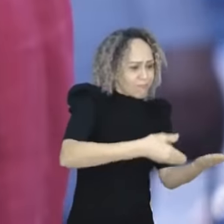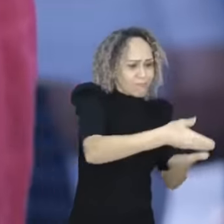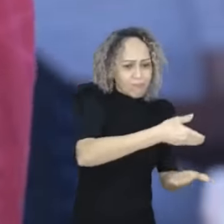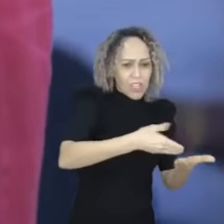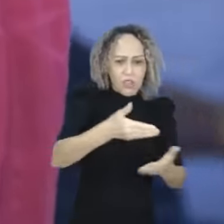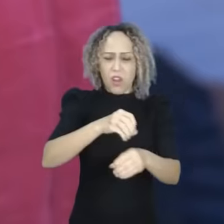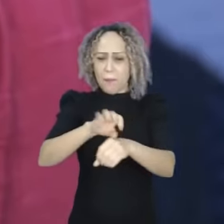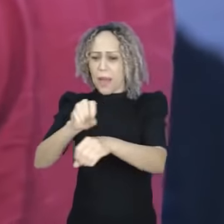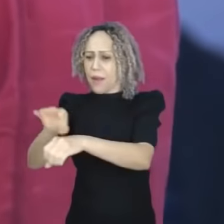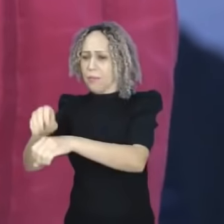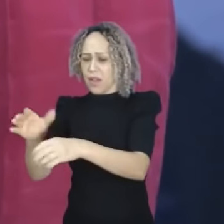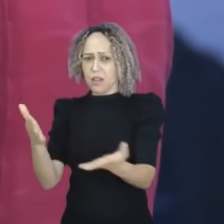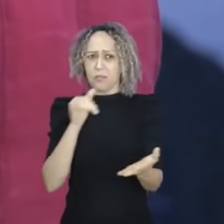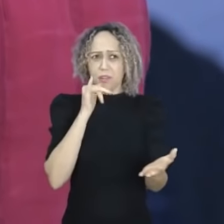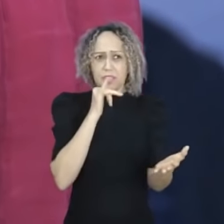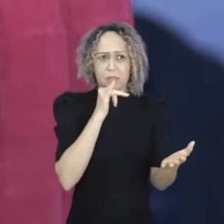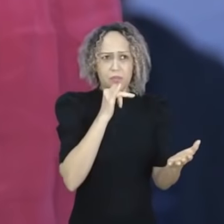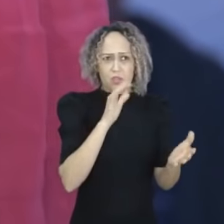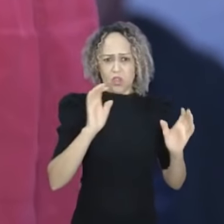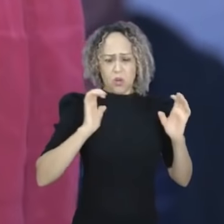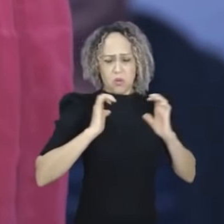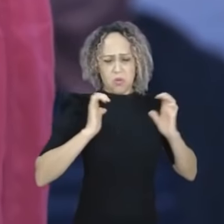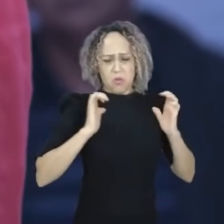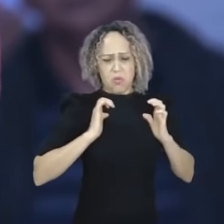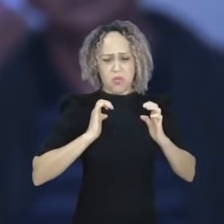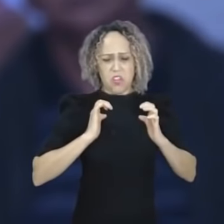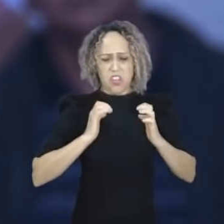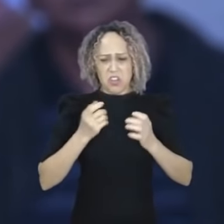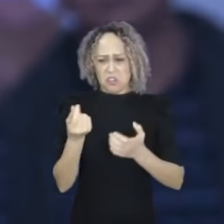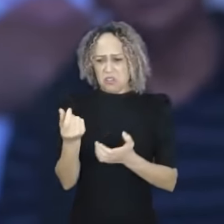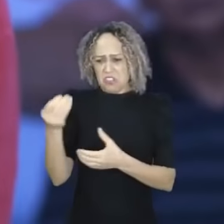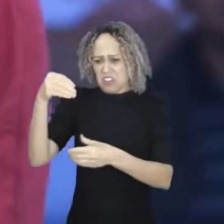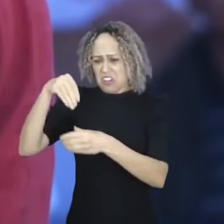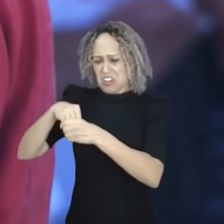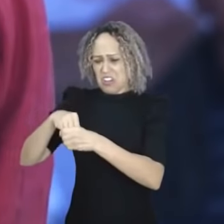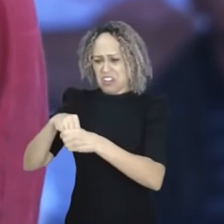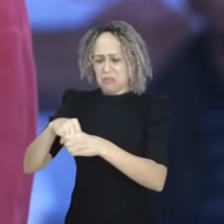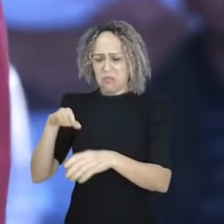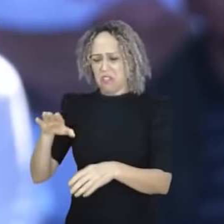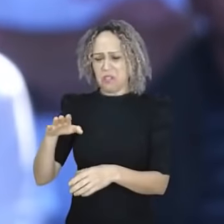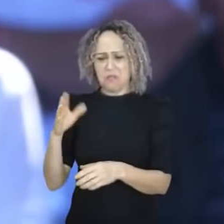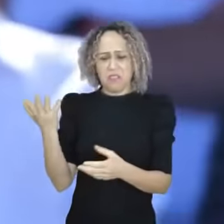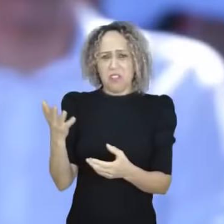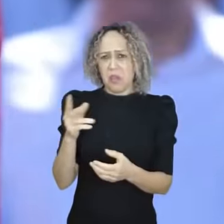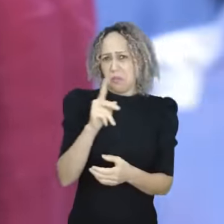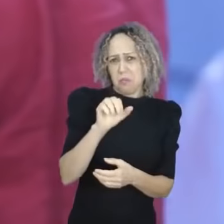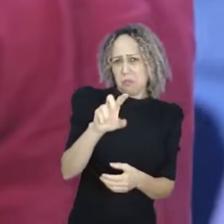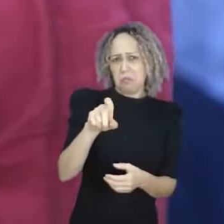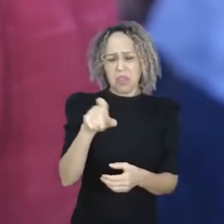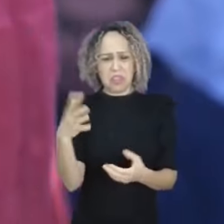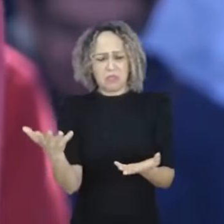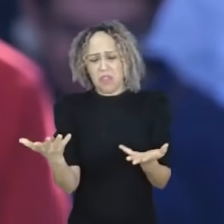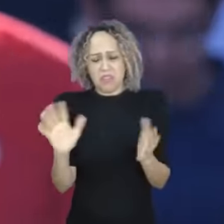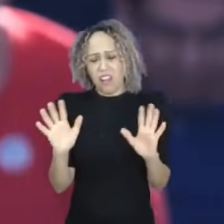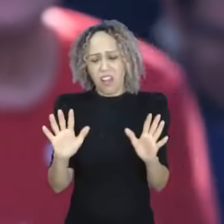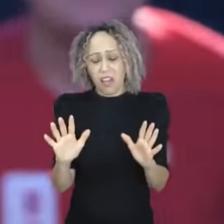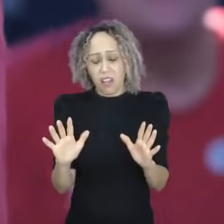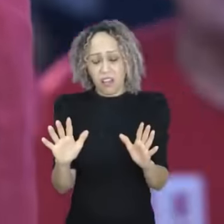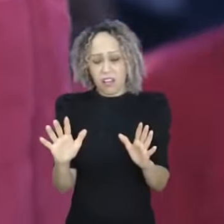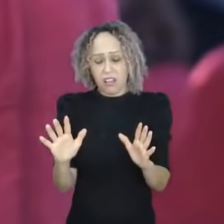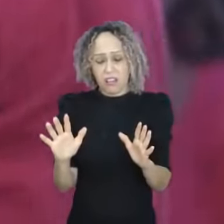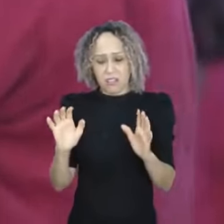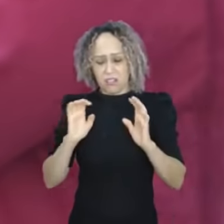outro na mão do rico, na conta do rico. Não adianta fazer PIX, PAC, não sei das contas, porque o povo quer saber se tem dinheiro de